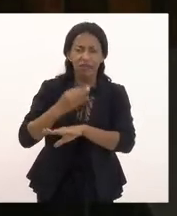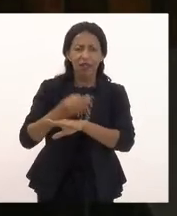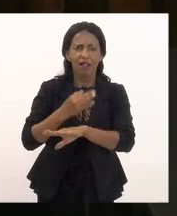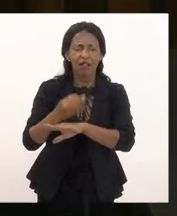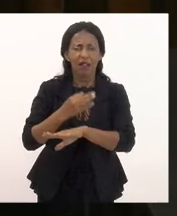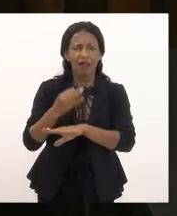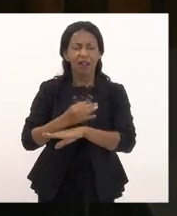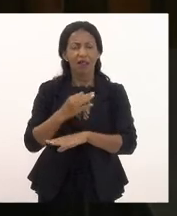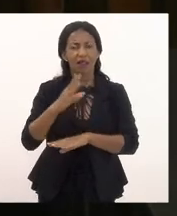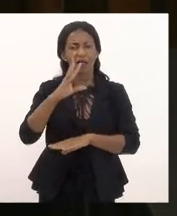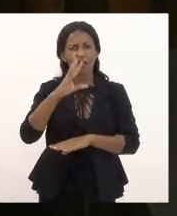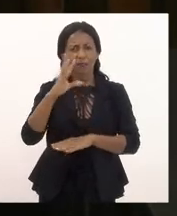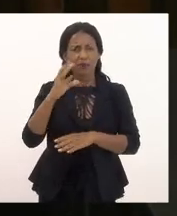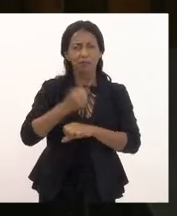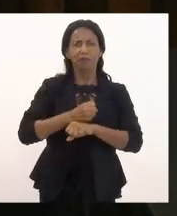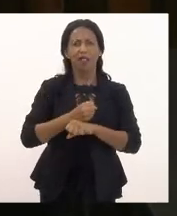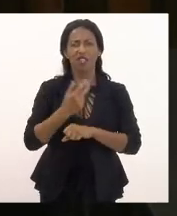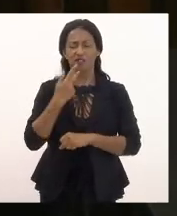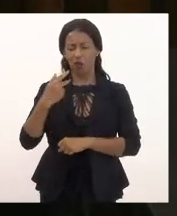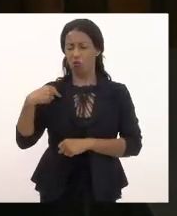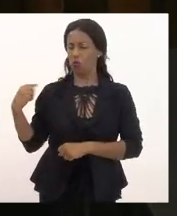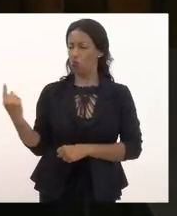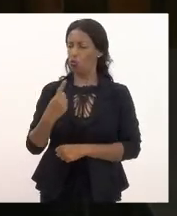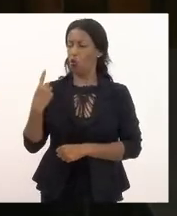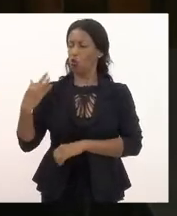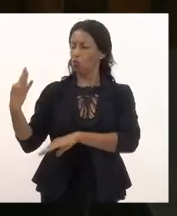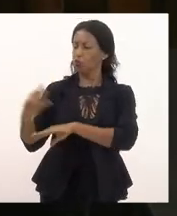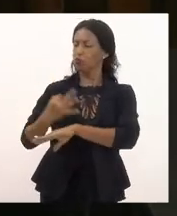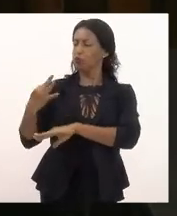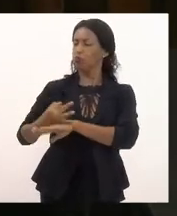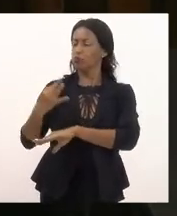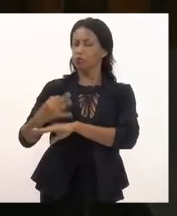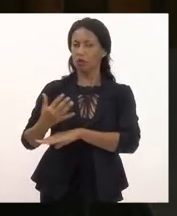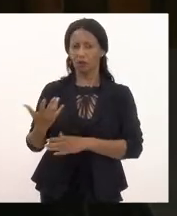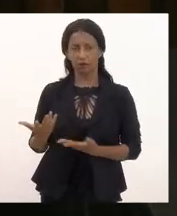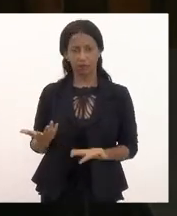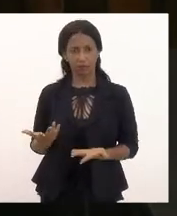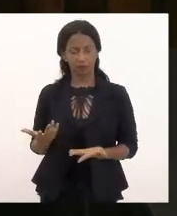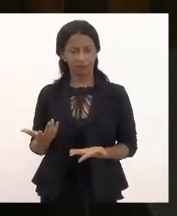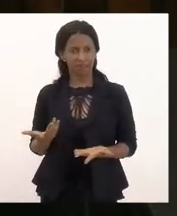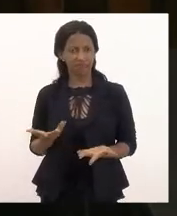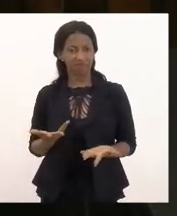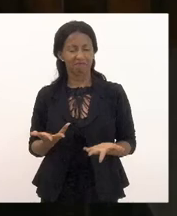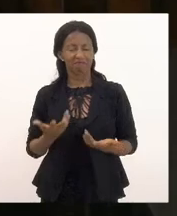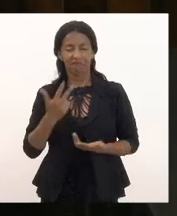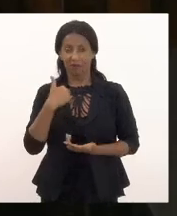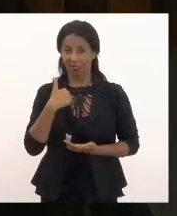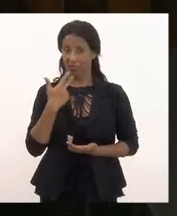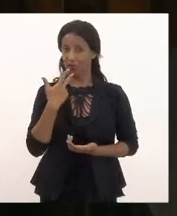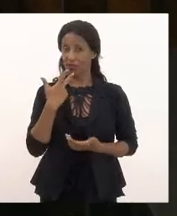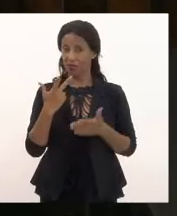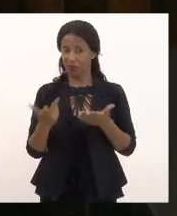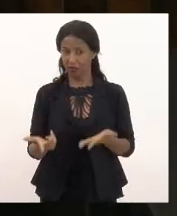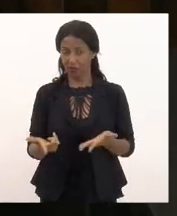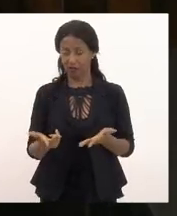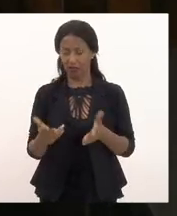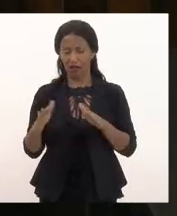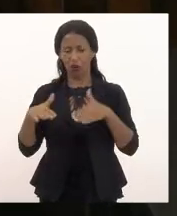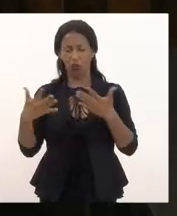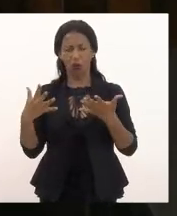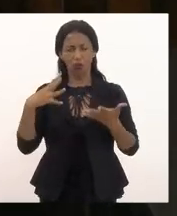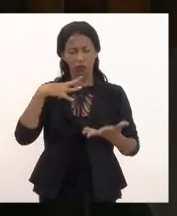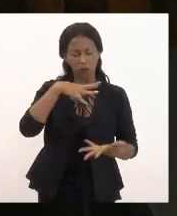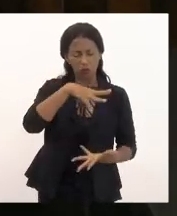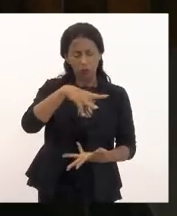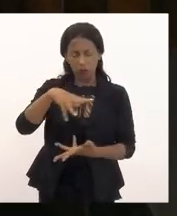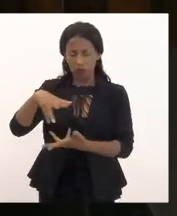onde eles sempre falam que são resistência e parece que se apropriaram disso. Mas eu quero dizer, presidente, quando o mundo